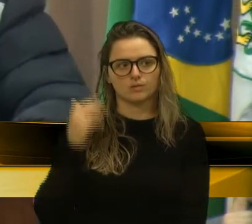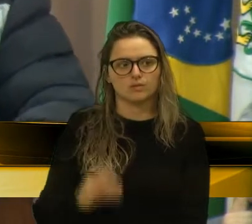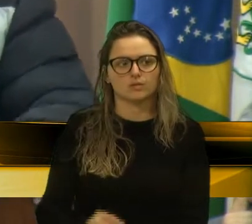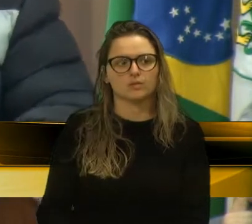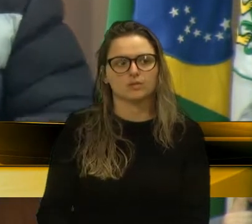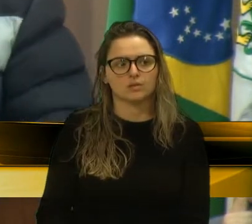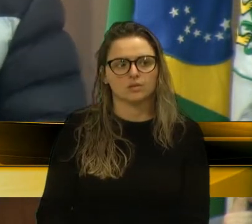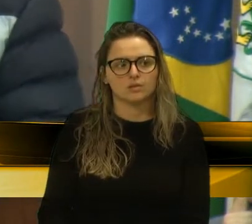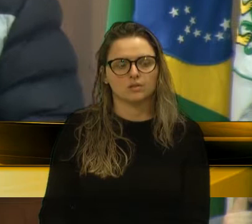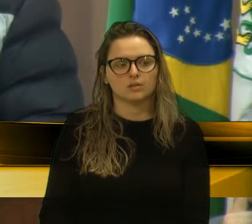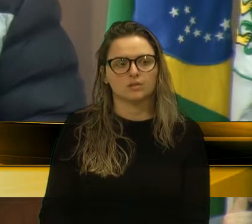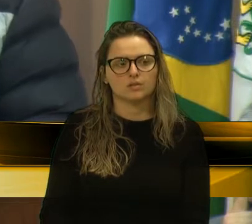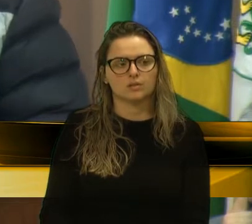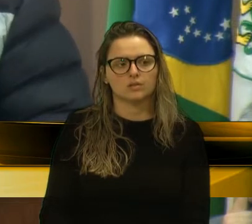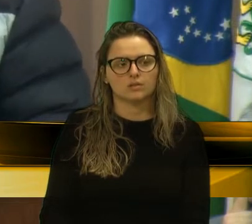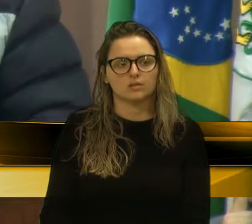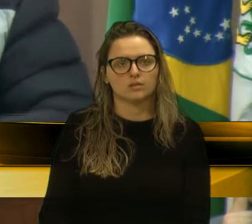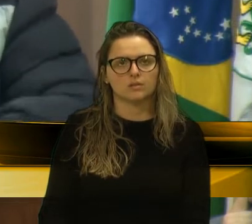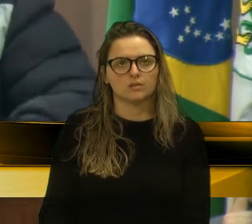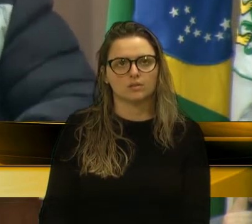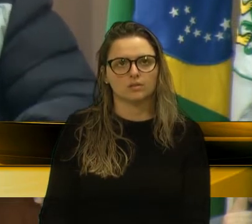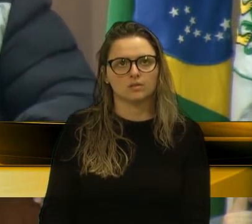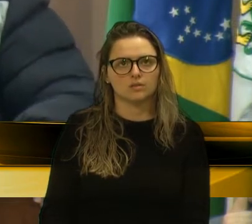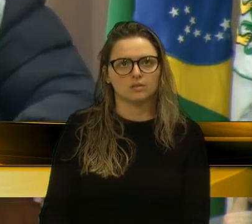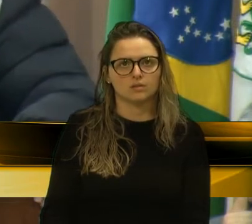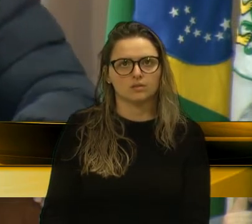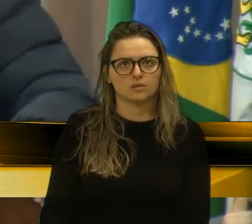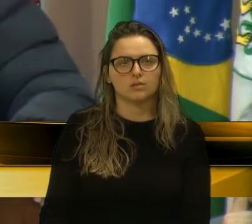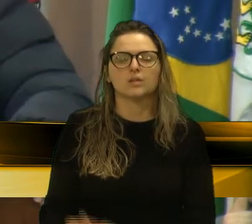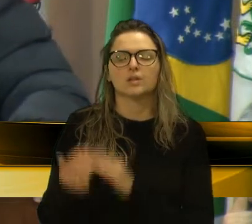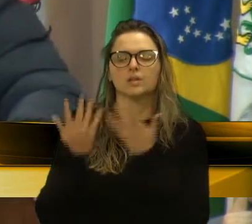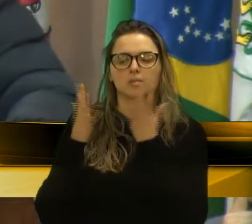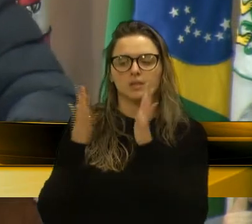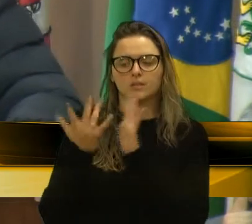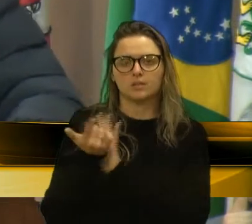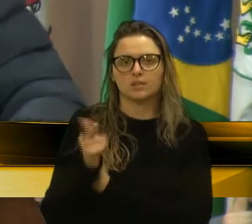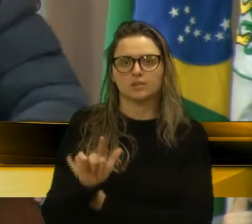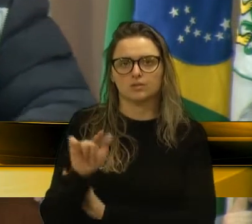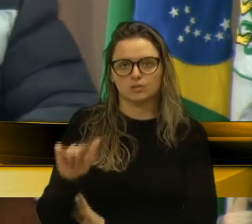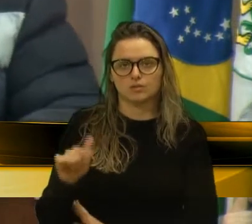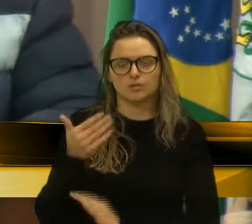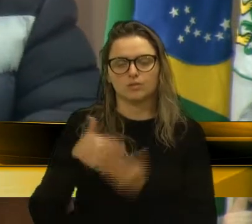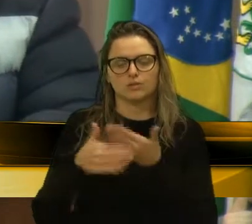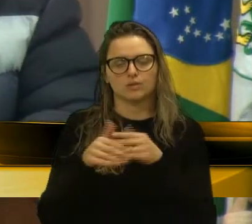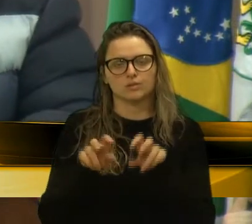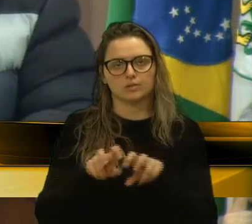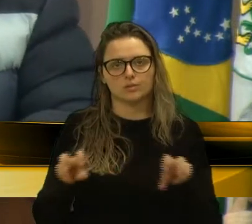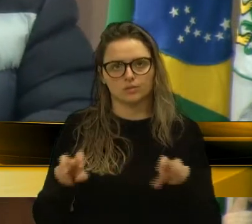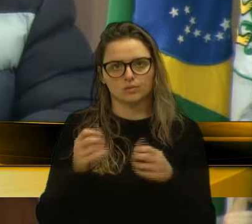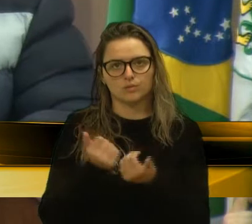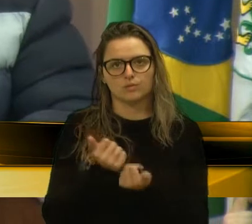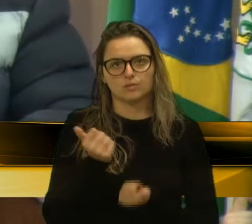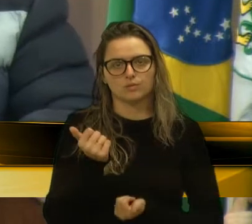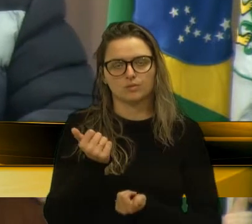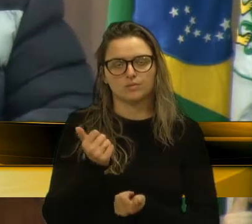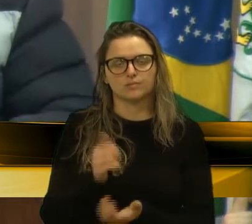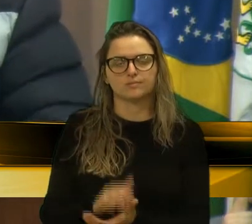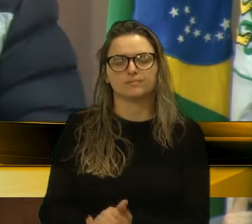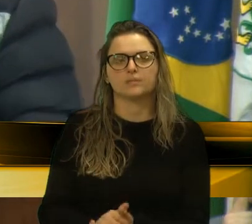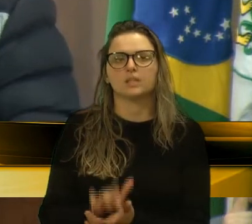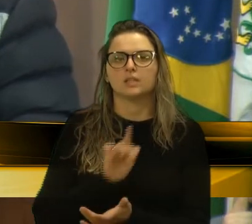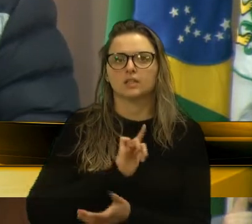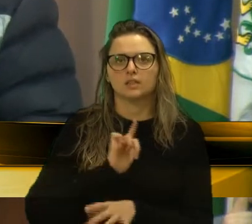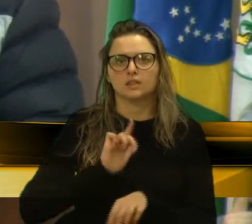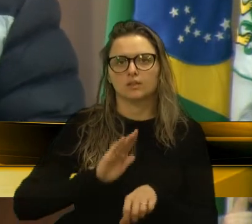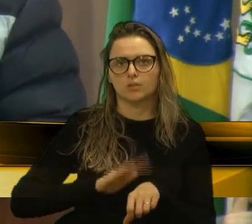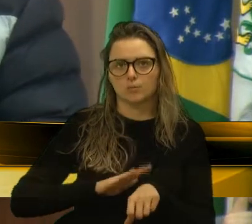agradecimento pelo vosso trabalho, minha admiração. Parabéns mais uma vez e toda a mesa diretora por ter